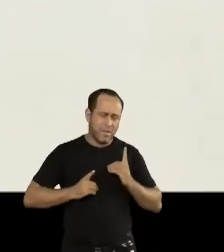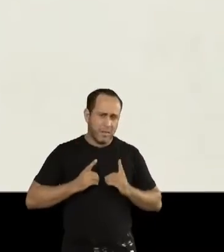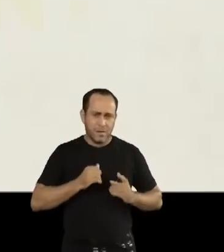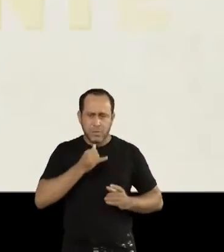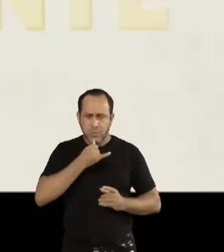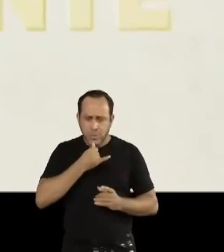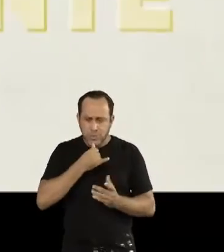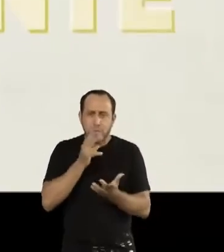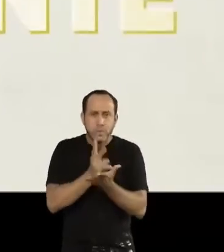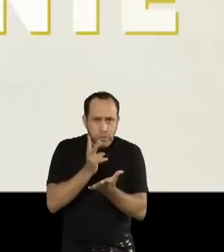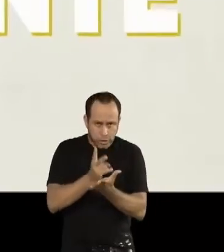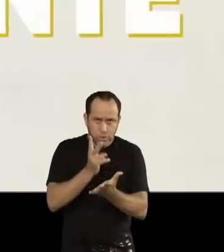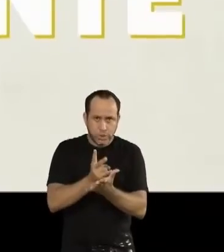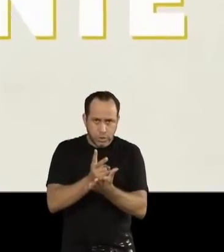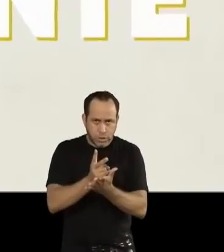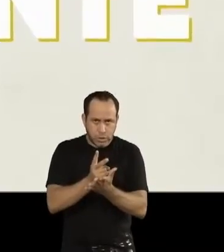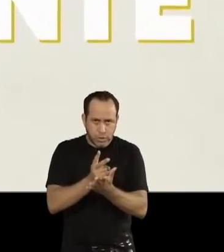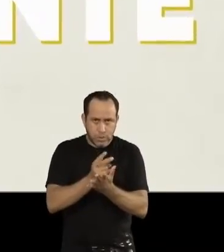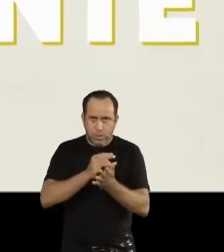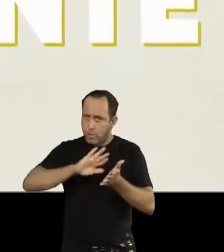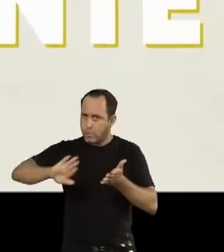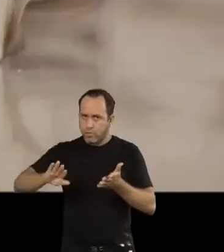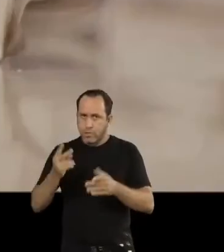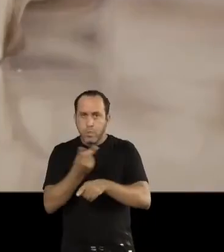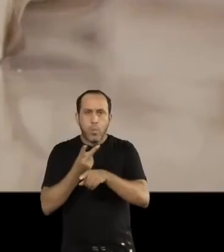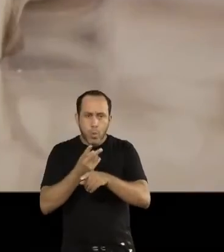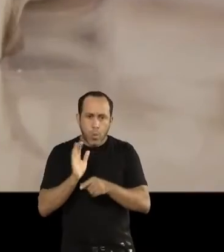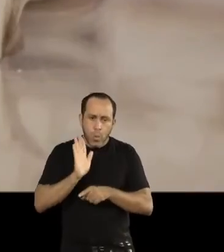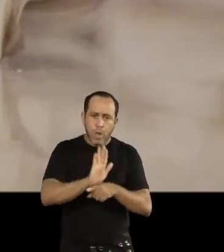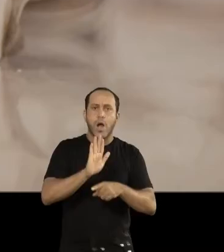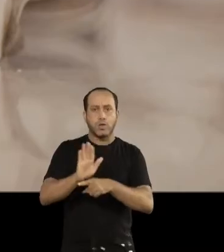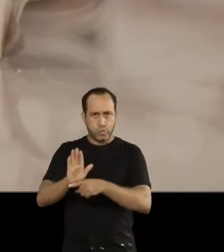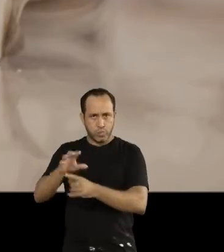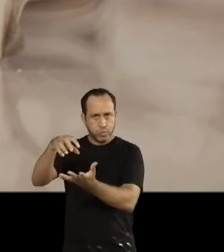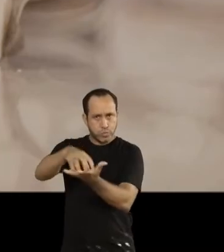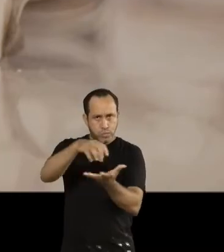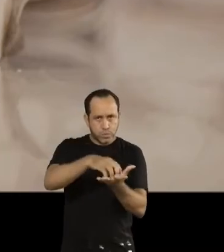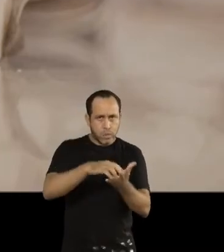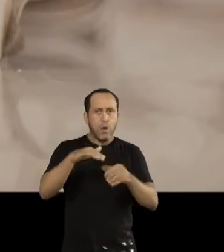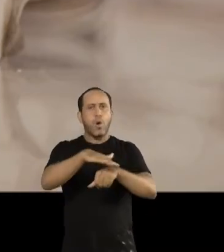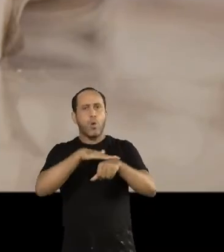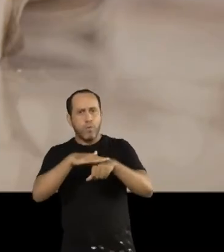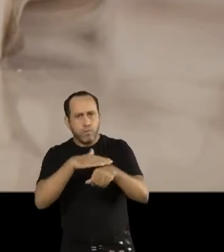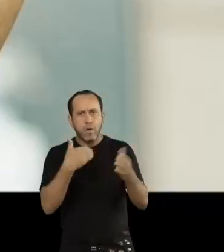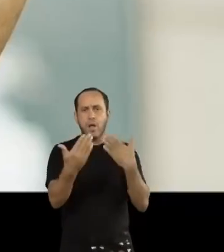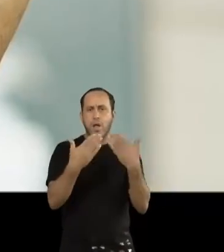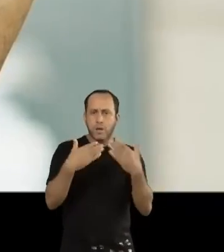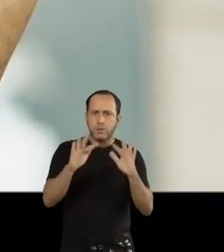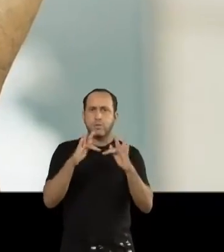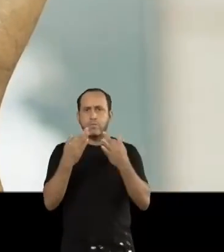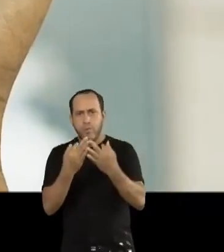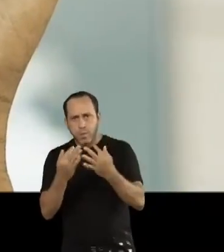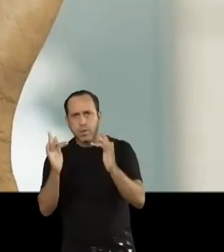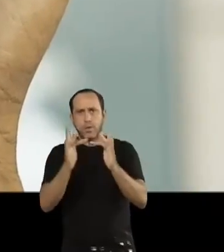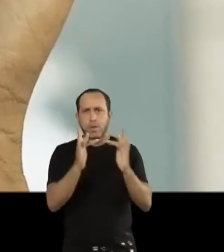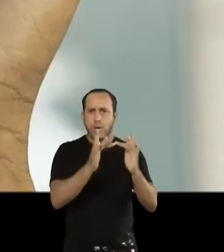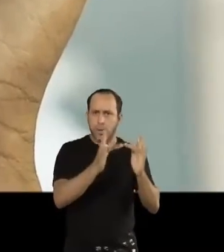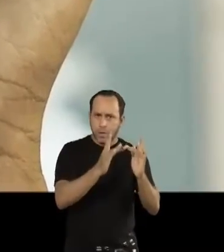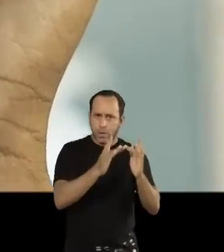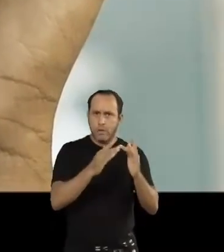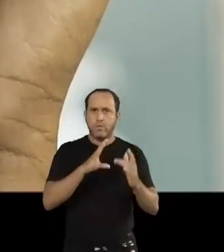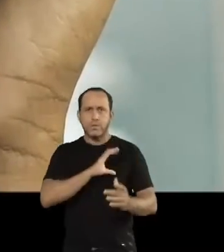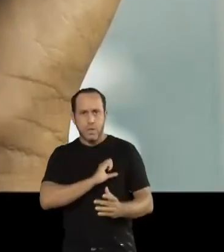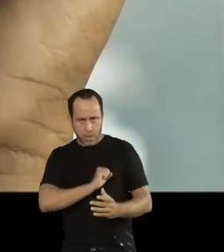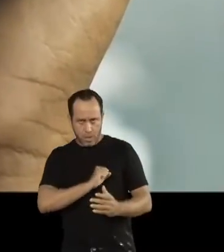depressão ou angústia permanente, não se isole, procure ajuda, converse. Conte, acima de tudo, com